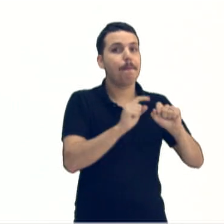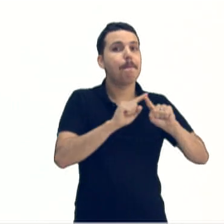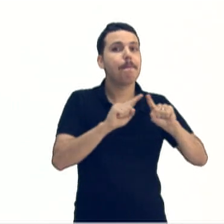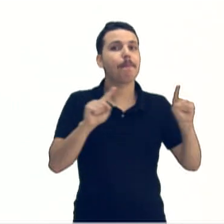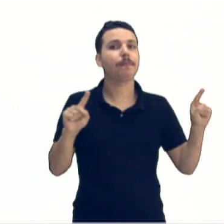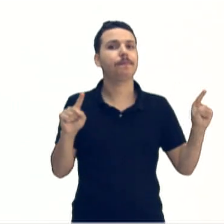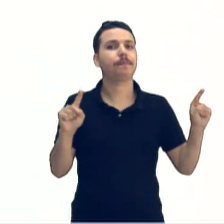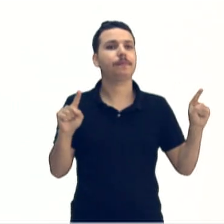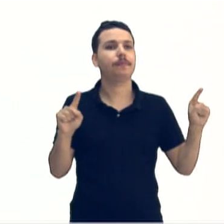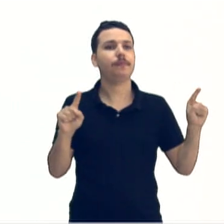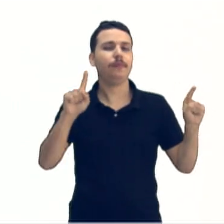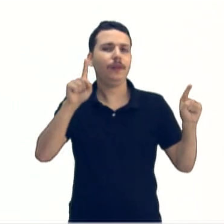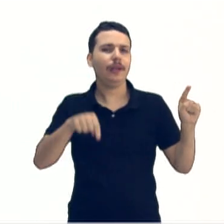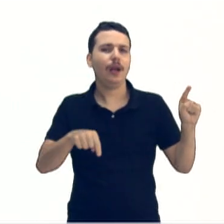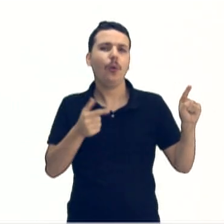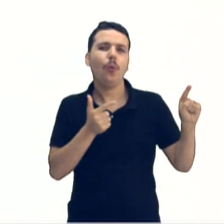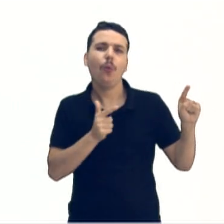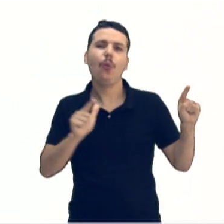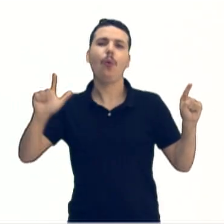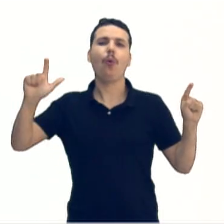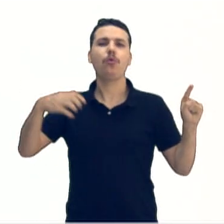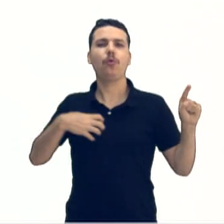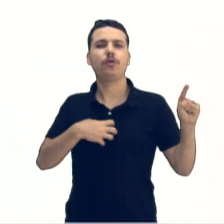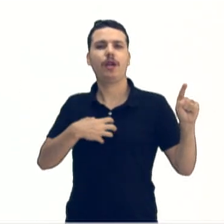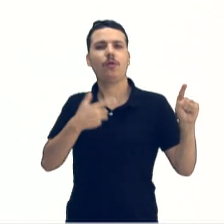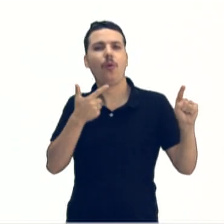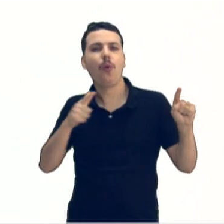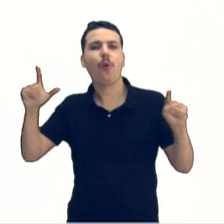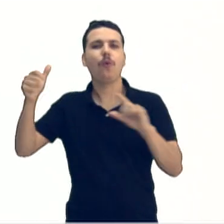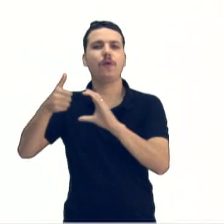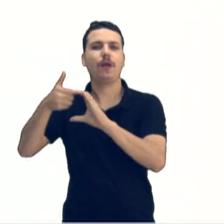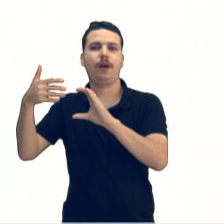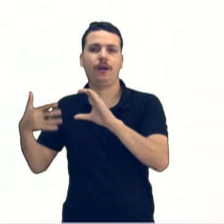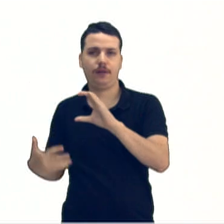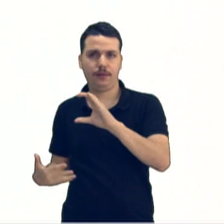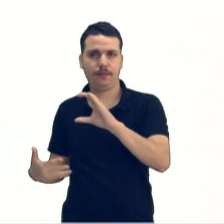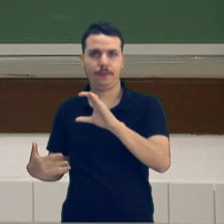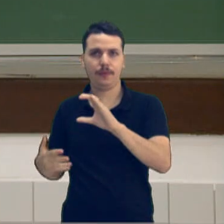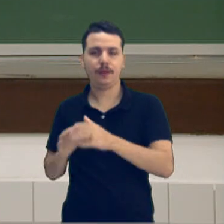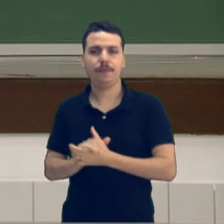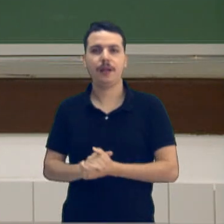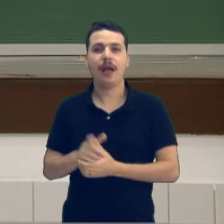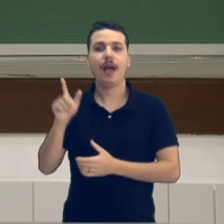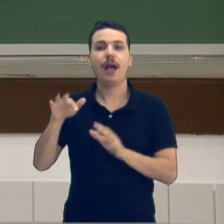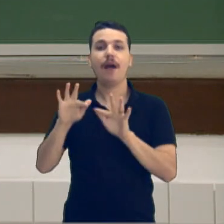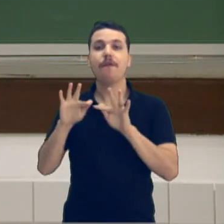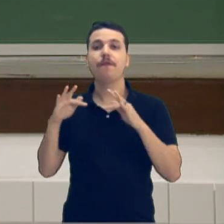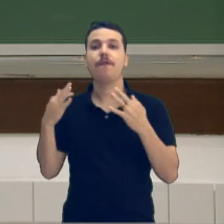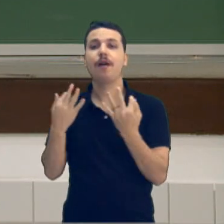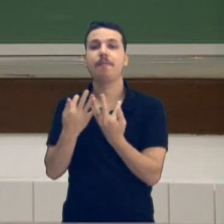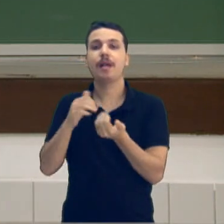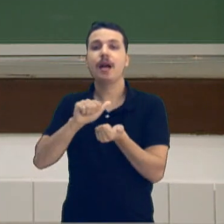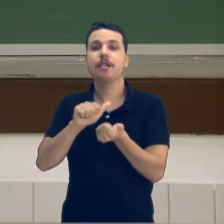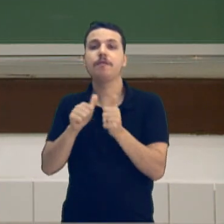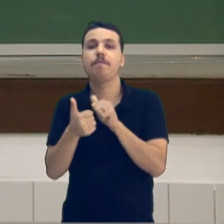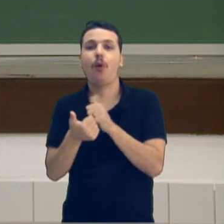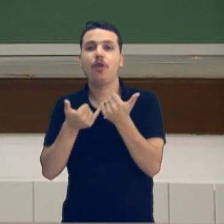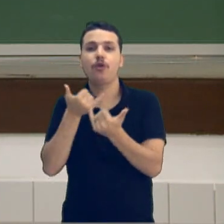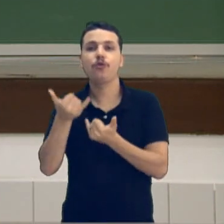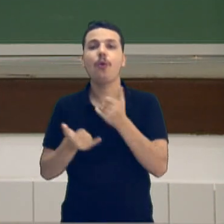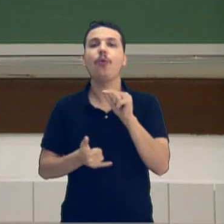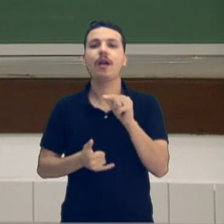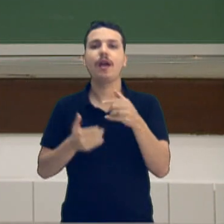porém, ele traz uma outra dimensão, uma outra característica. É da família dos jogos